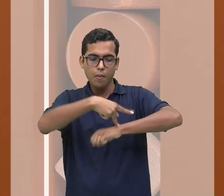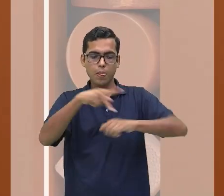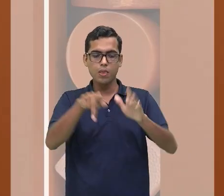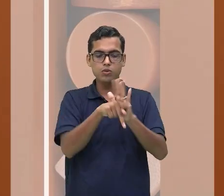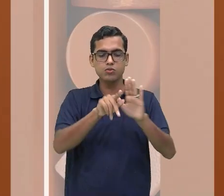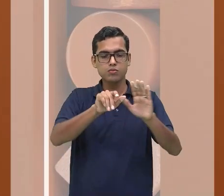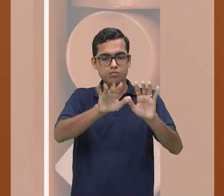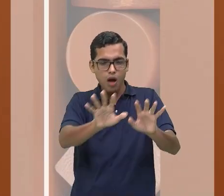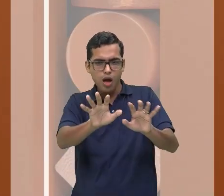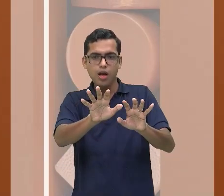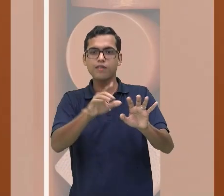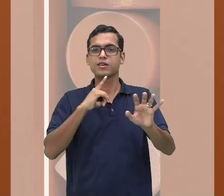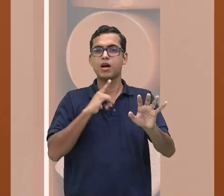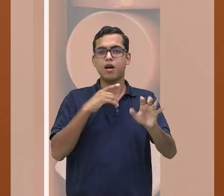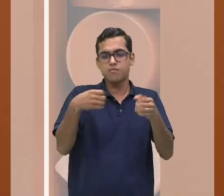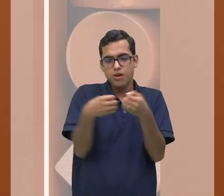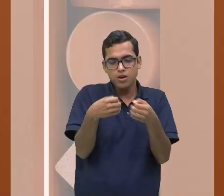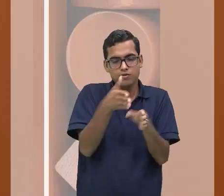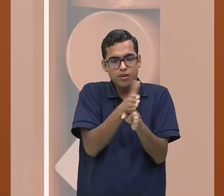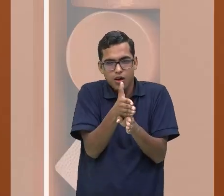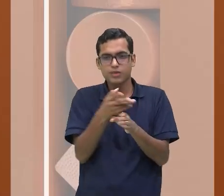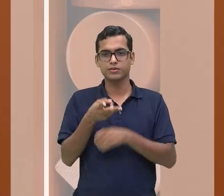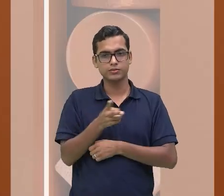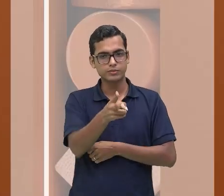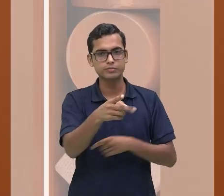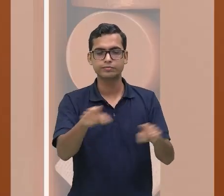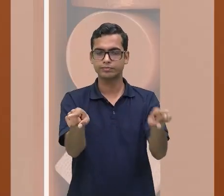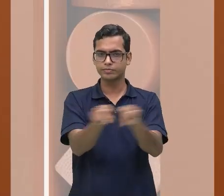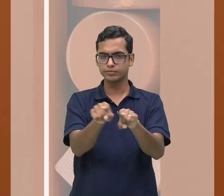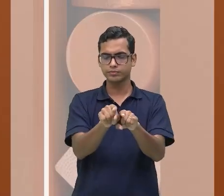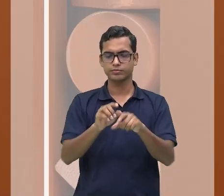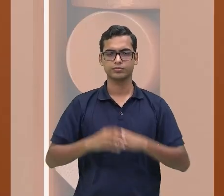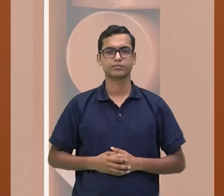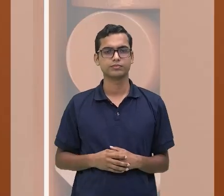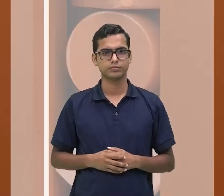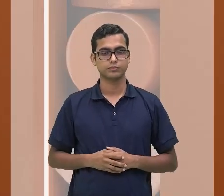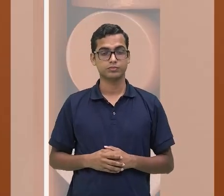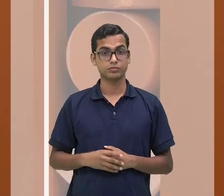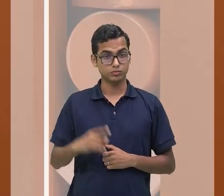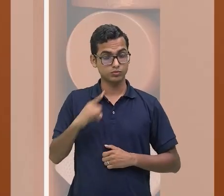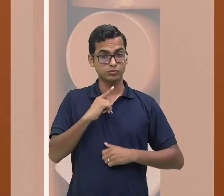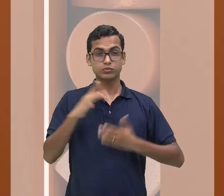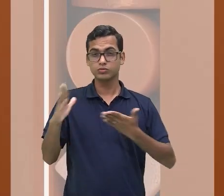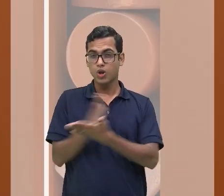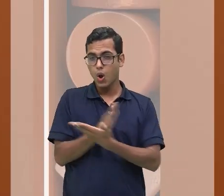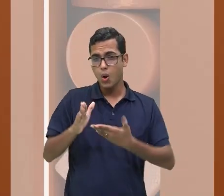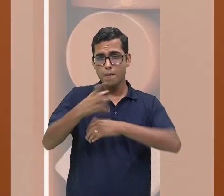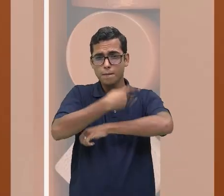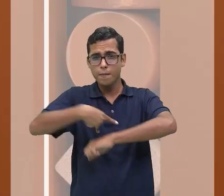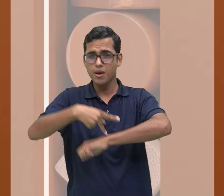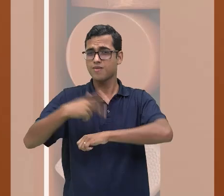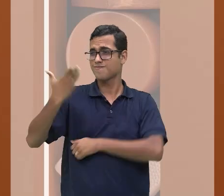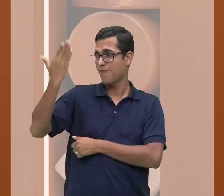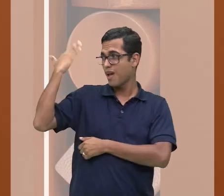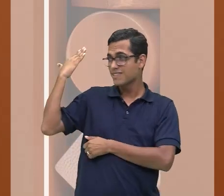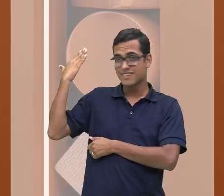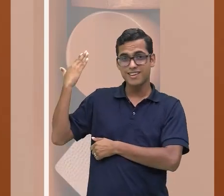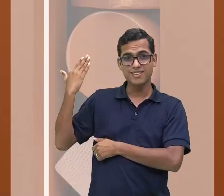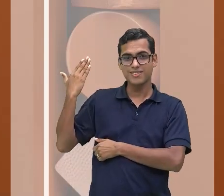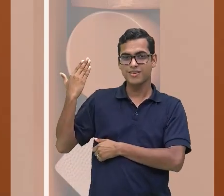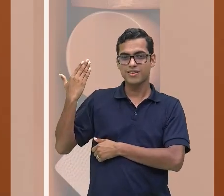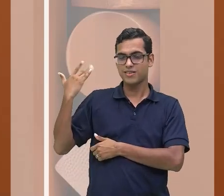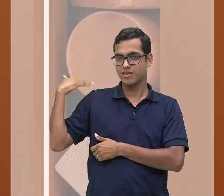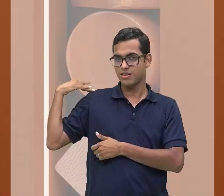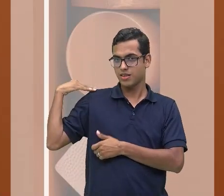União Soviética, gente, alguns países que estavam ali junto com a Rússia naquele período não vão querer fazer mais parte,